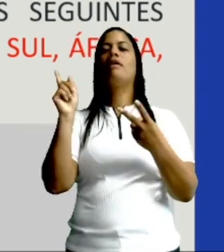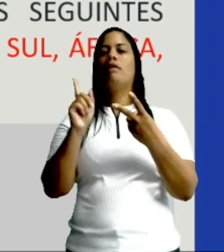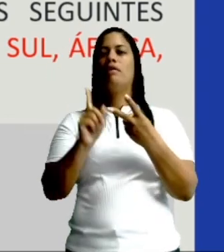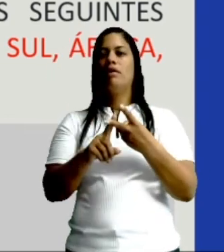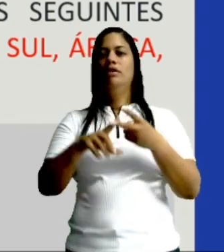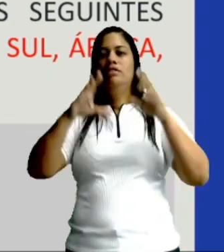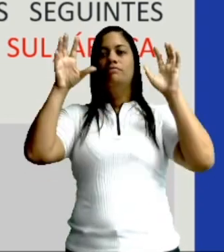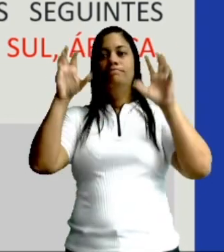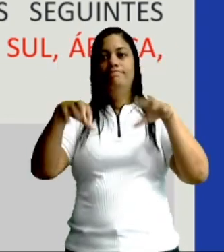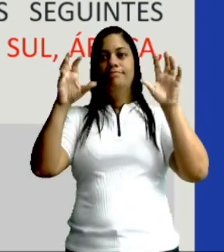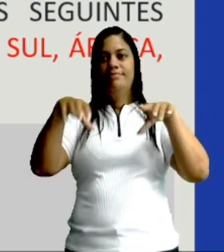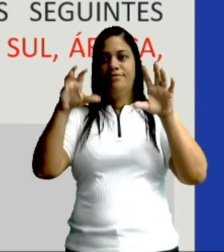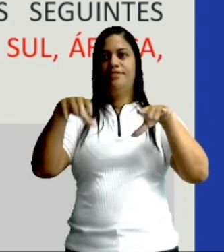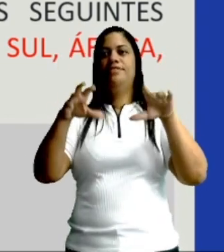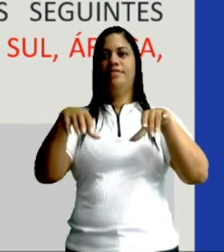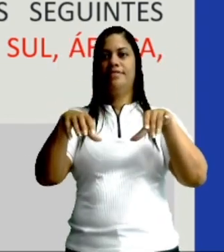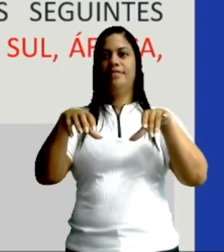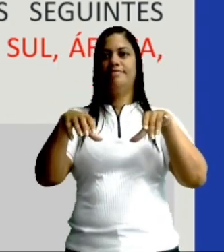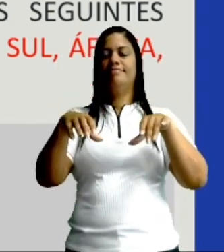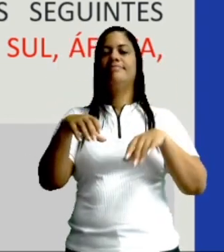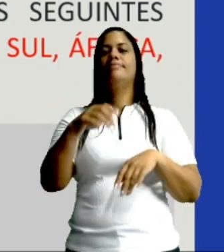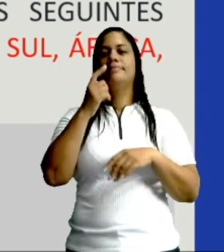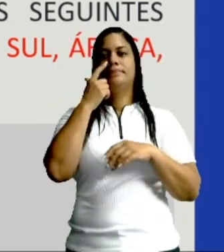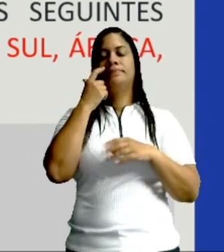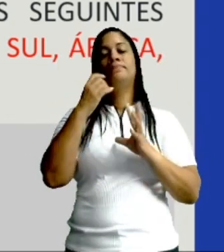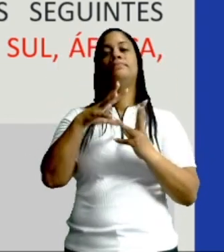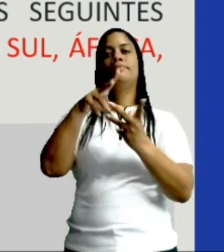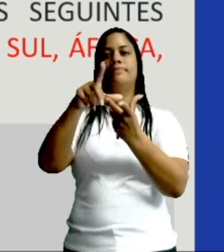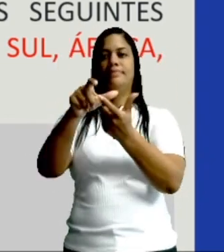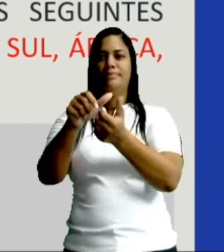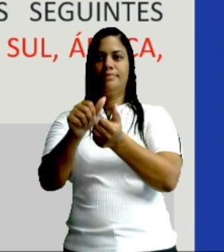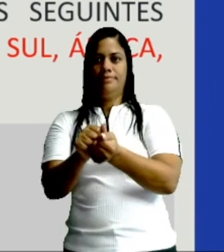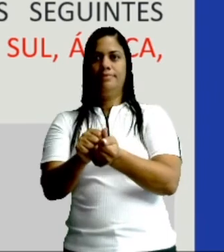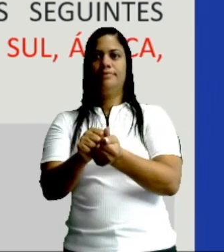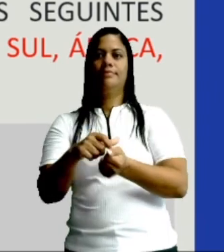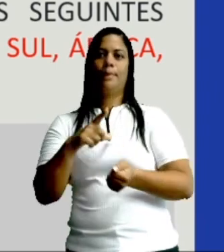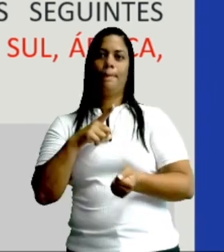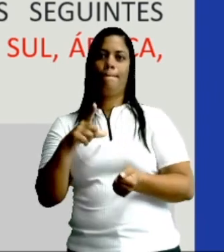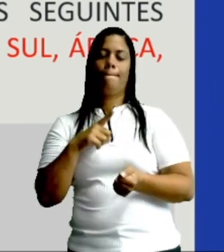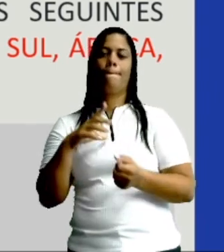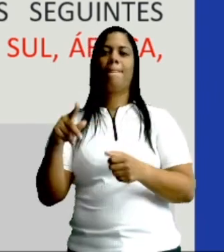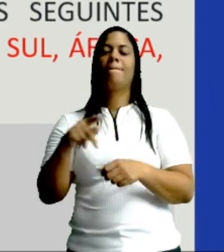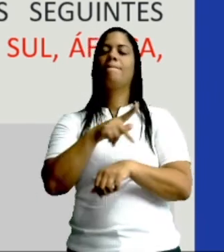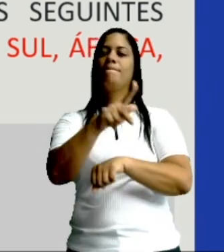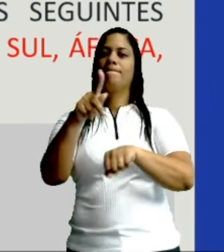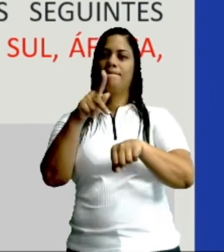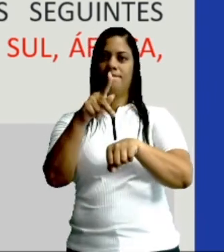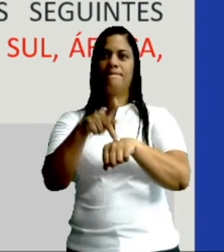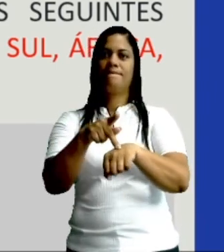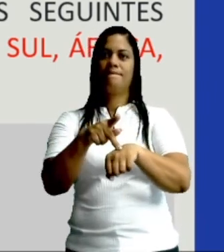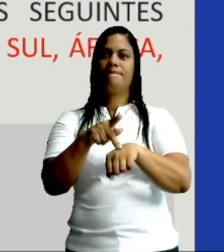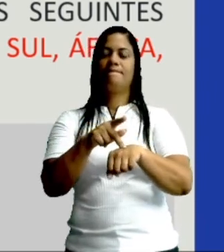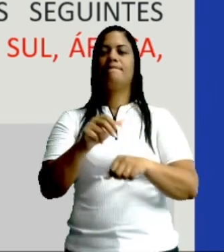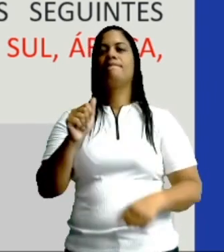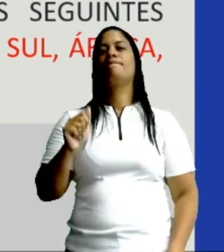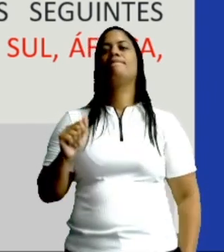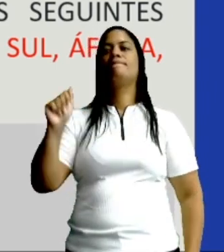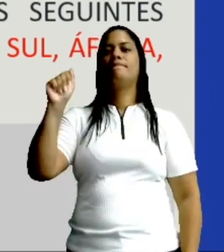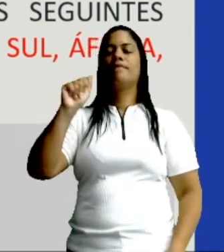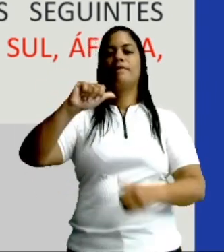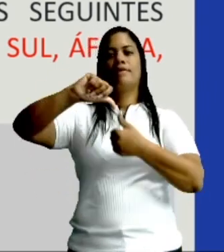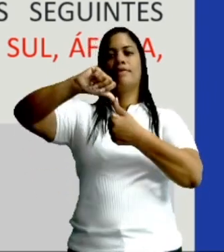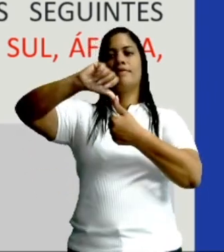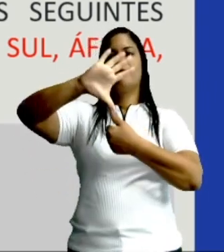outra chuvosa no verão. No mundo, essa vegetação se faz presente nos seguintes países e continentes: na América do